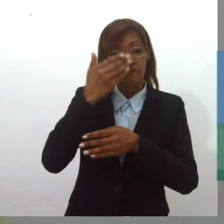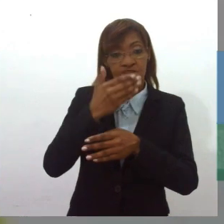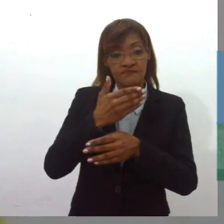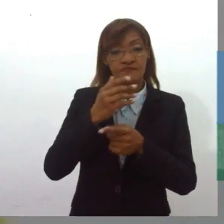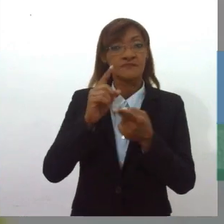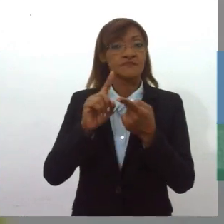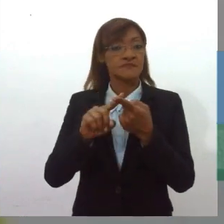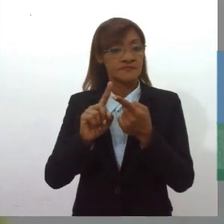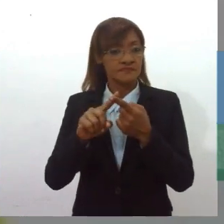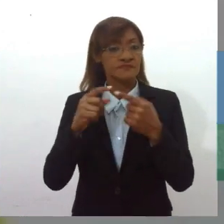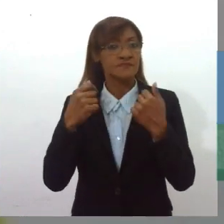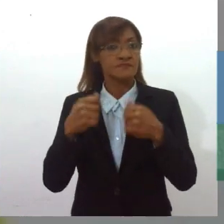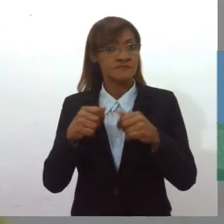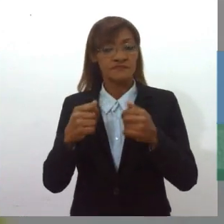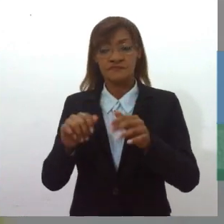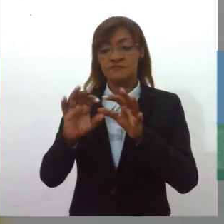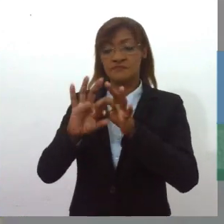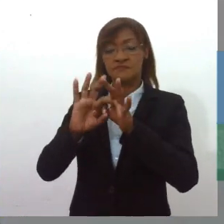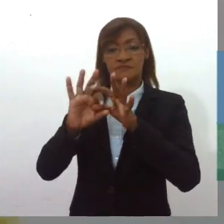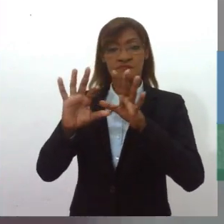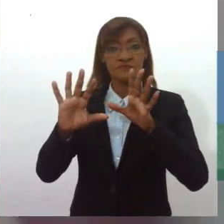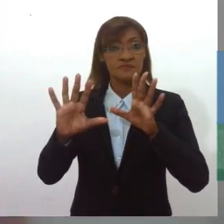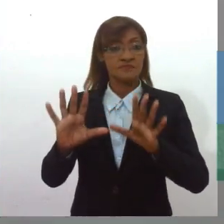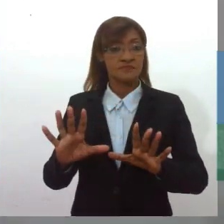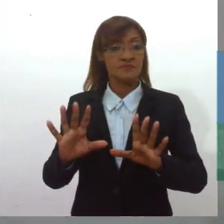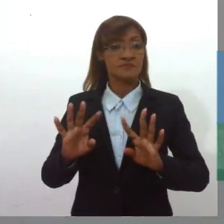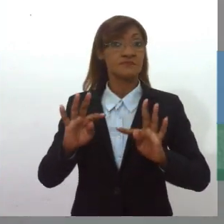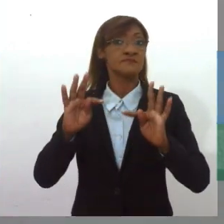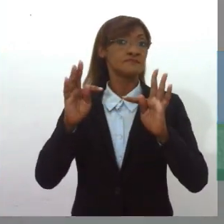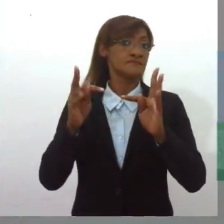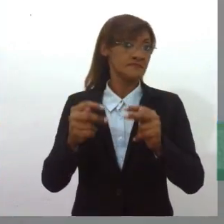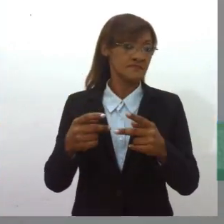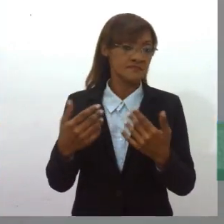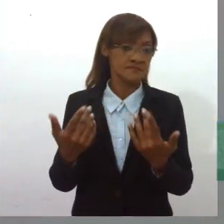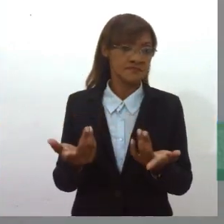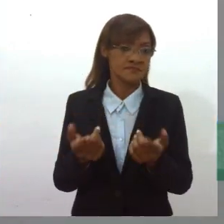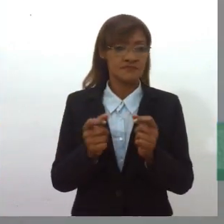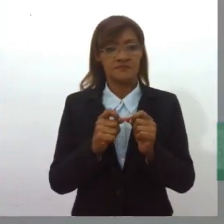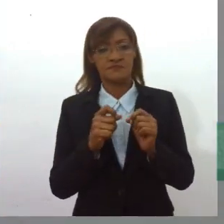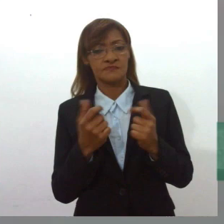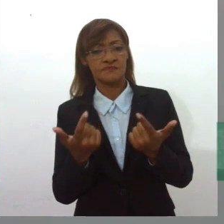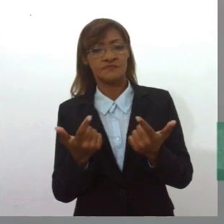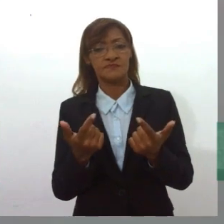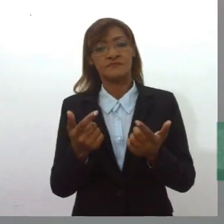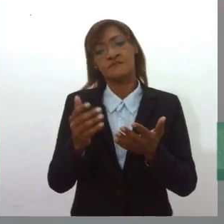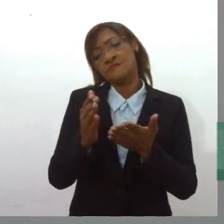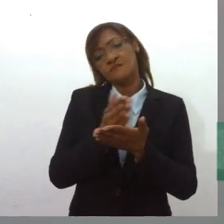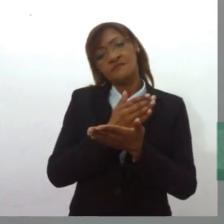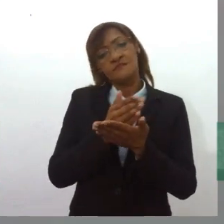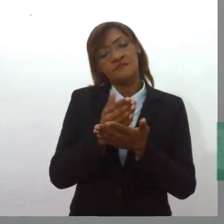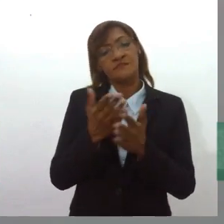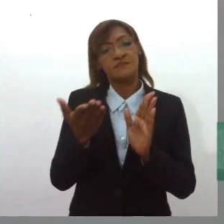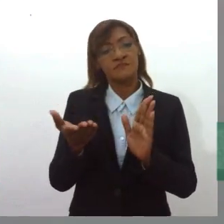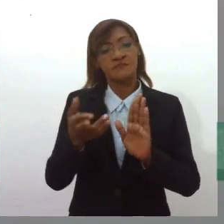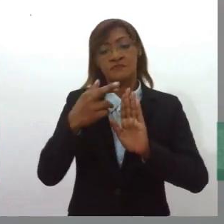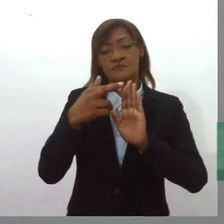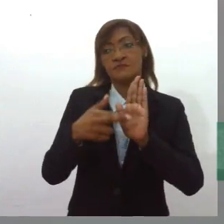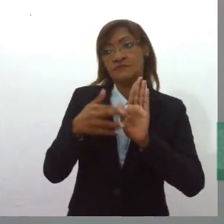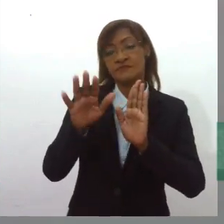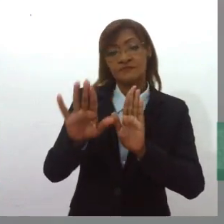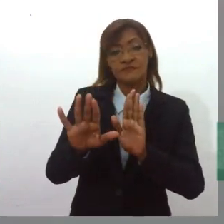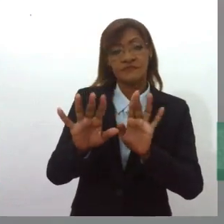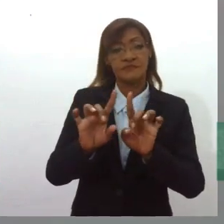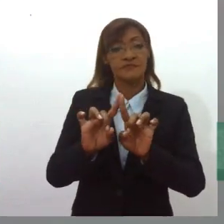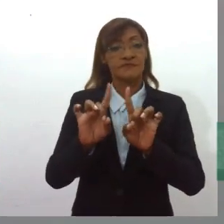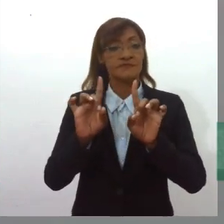tem que ser pública tem que ser de acesso público óbvio que você pode seguir um trâmite para ter acesso a esse documento né mas a